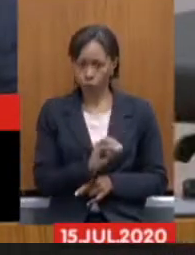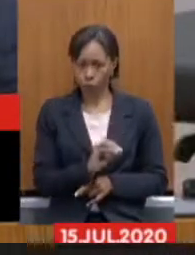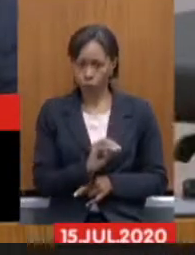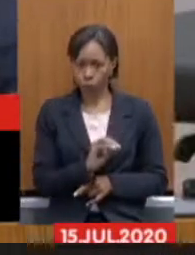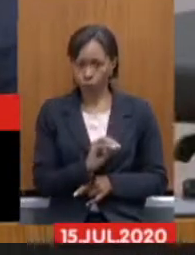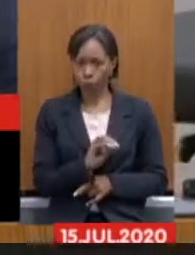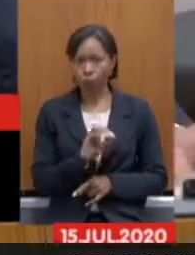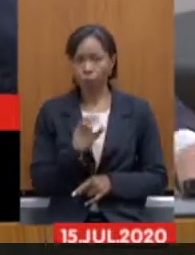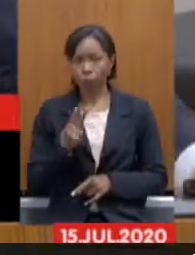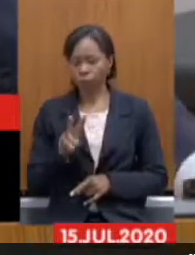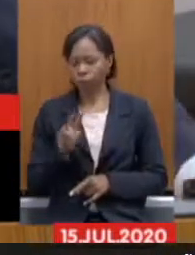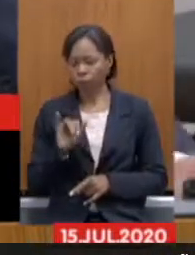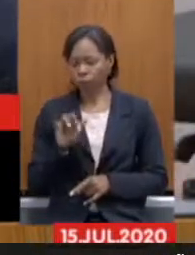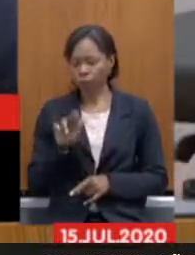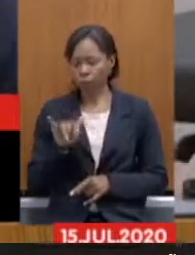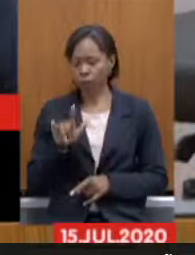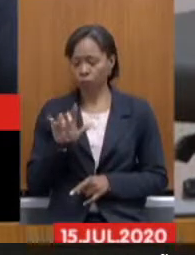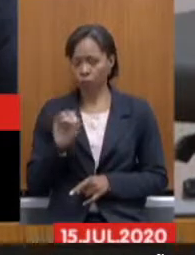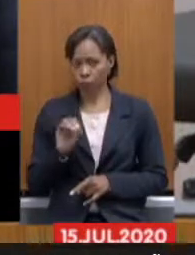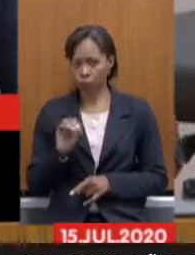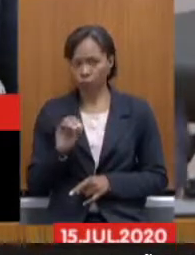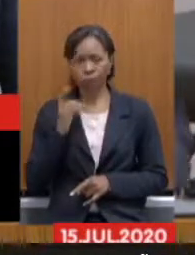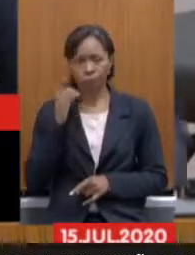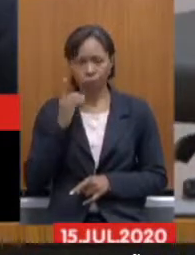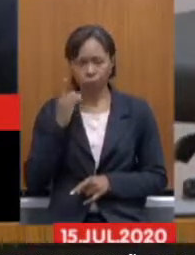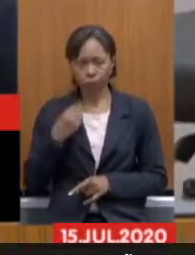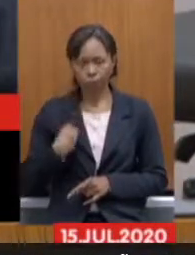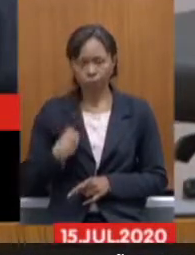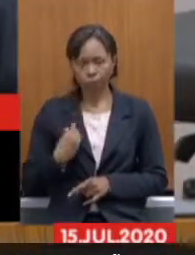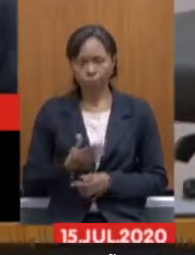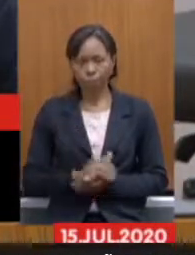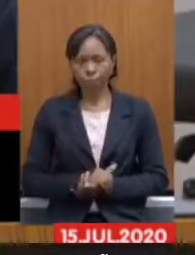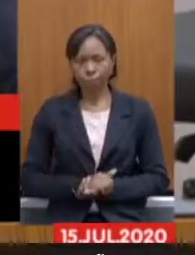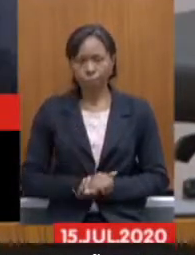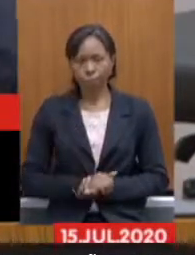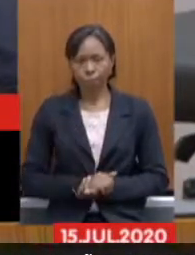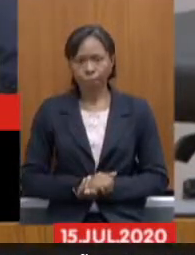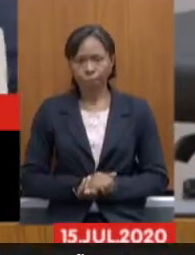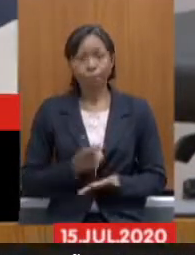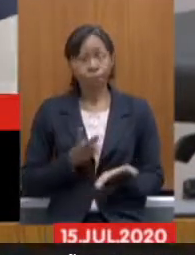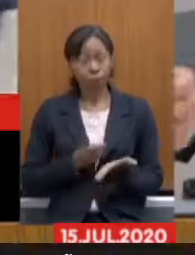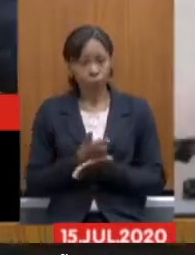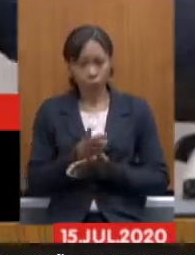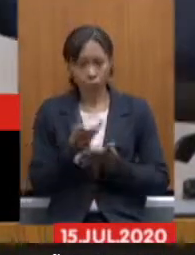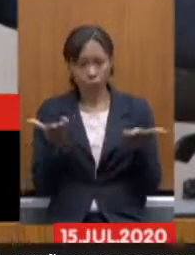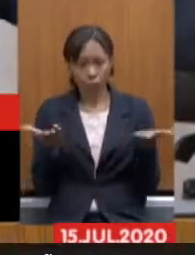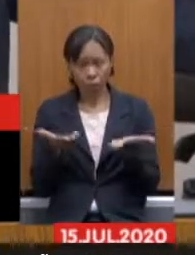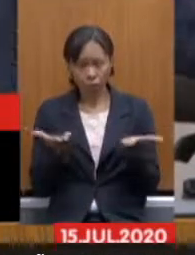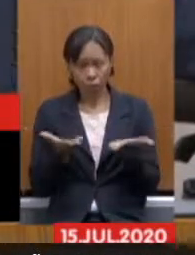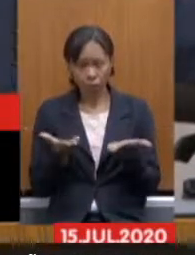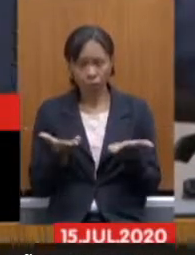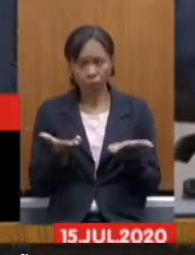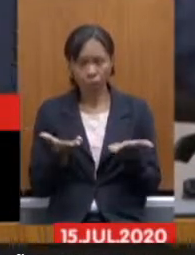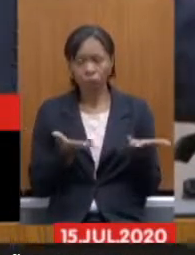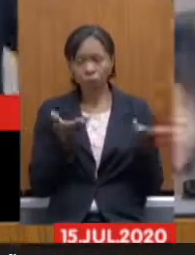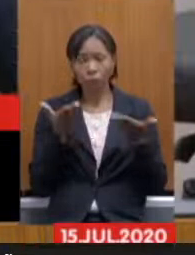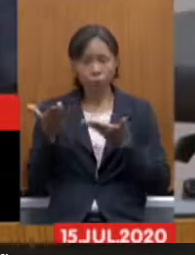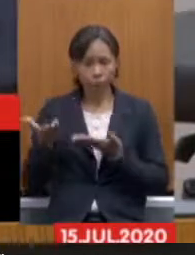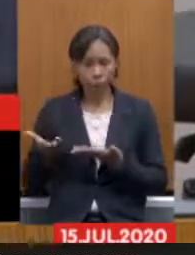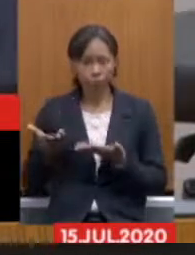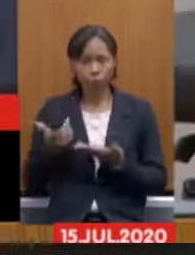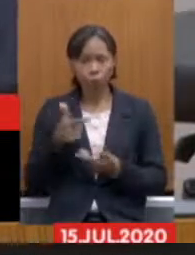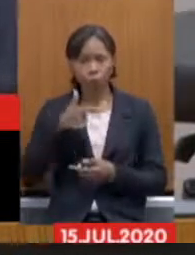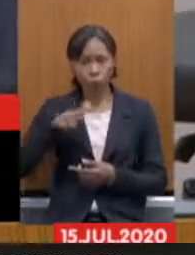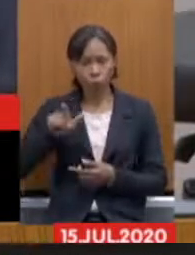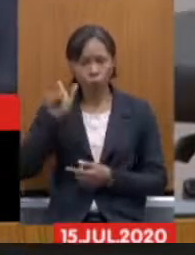e deputado virgílio guimarães é bem dando continuidade passamos agora para o nosso